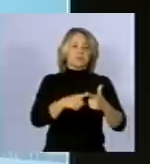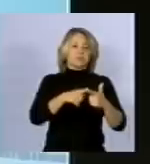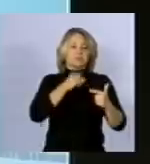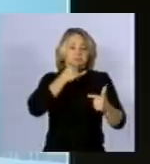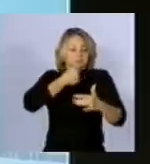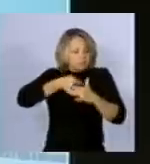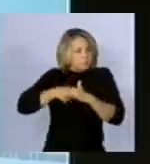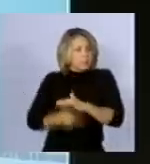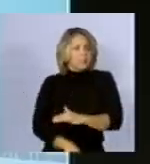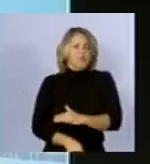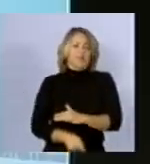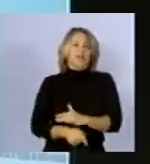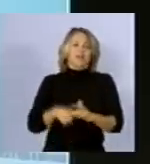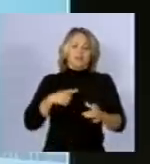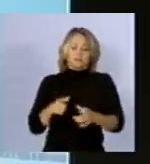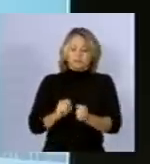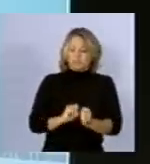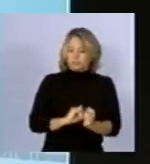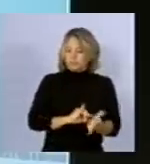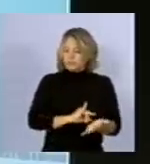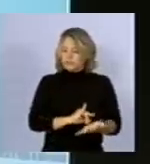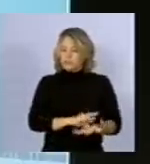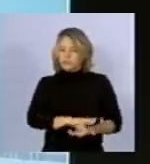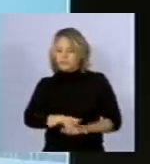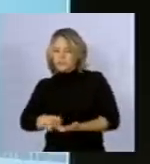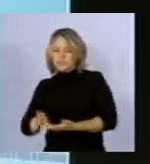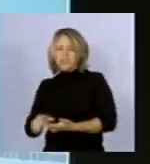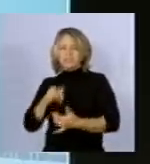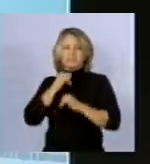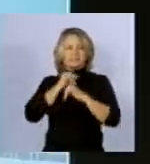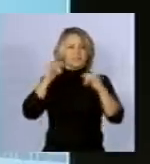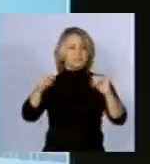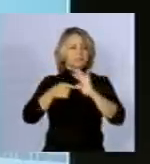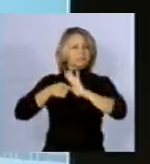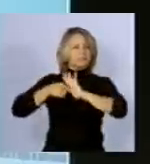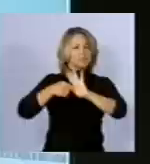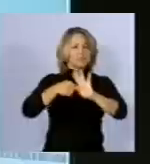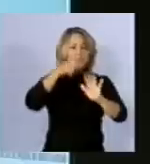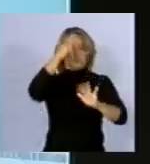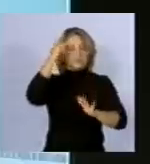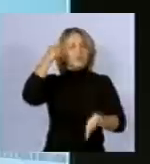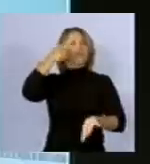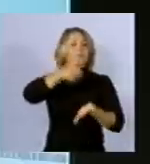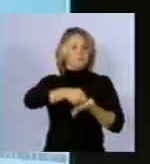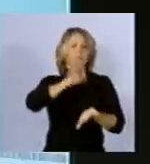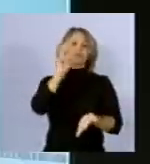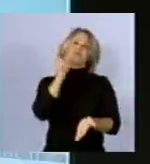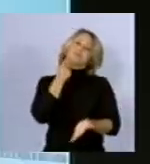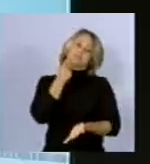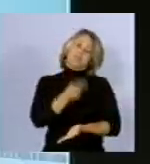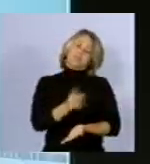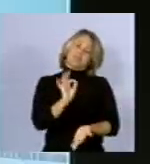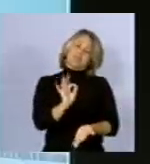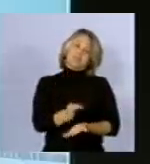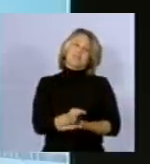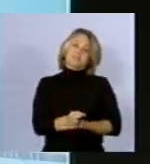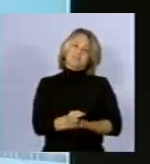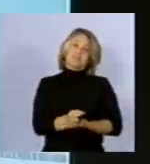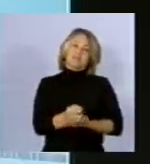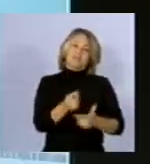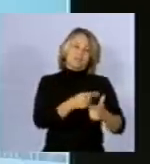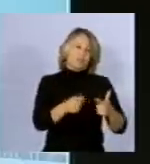temos aqui um conjunto eh de informações que nos permitem afirmar que esse risco já é